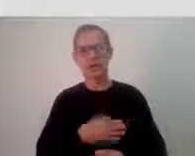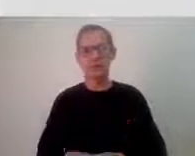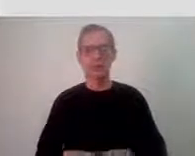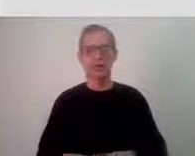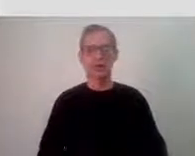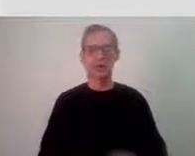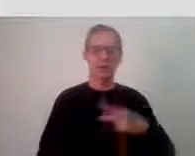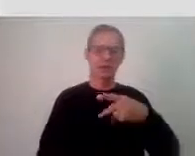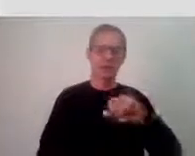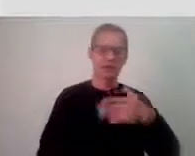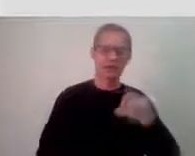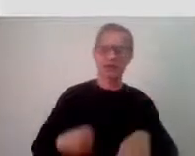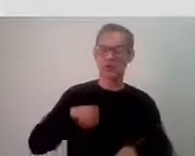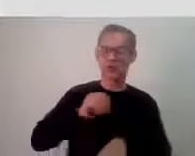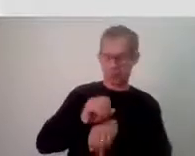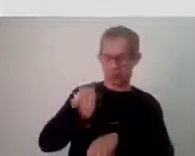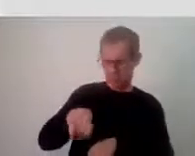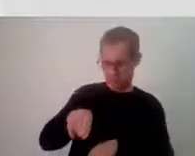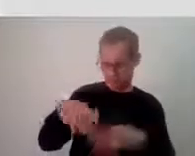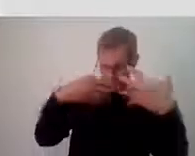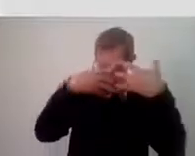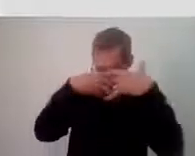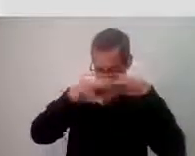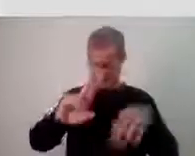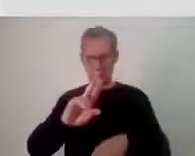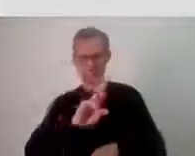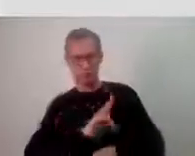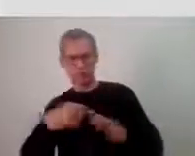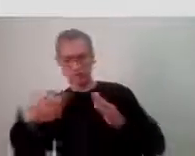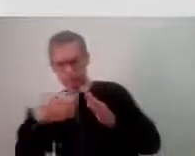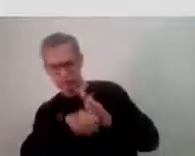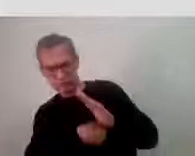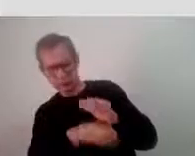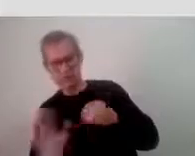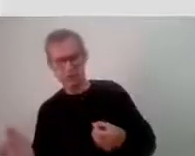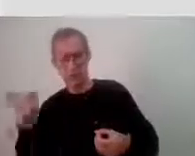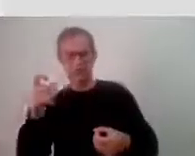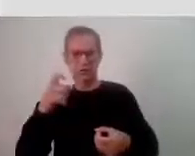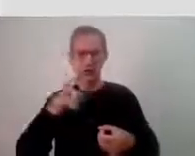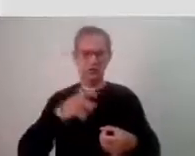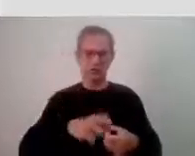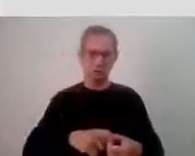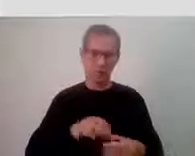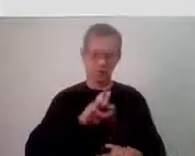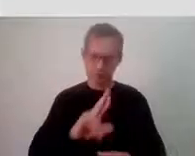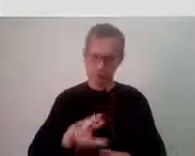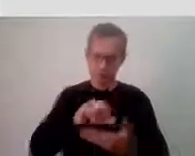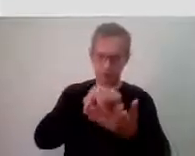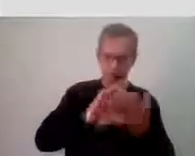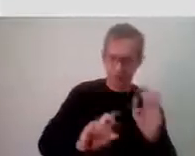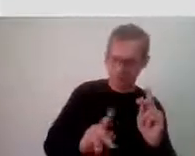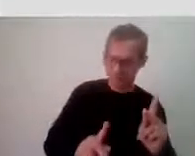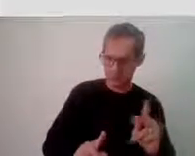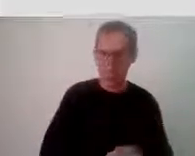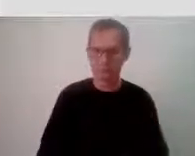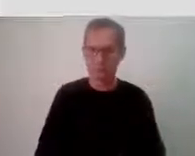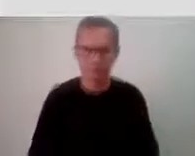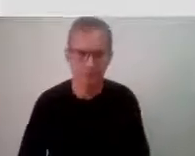Eu vou dar um tempinho para você pensar, mande a sua dúvida e daqui a pouquinho a gente volta para resolver essa atividade.